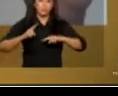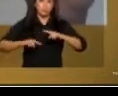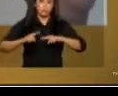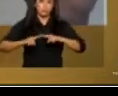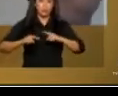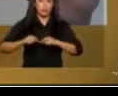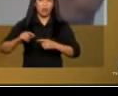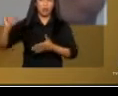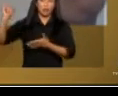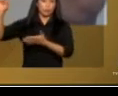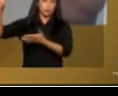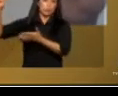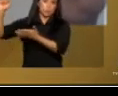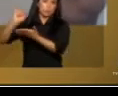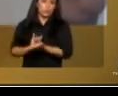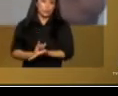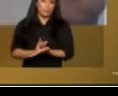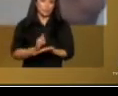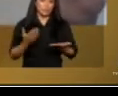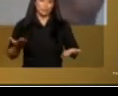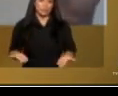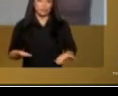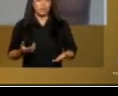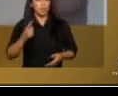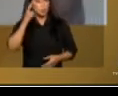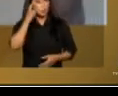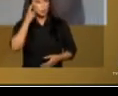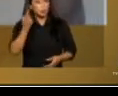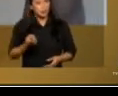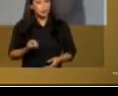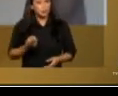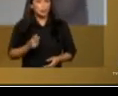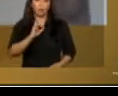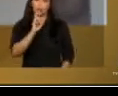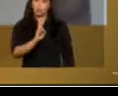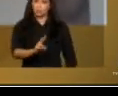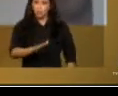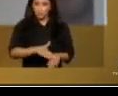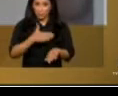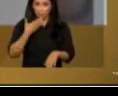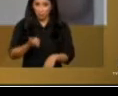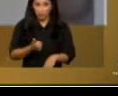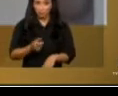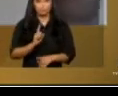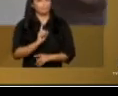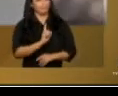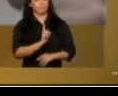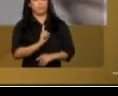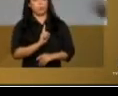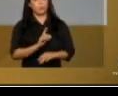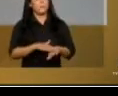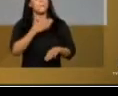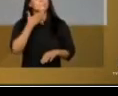importados. Essa não me parece a melhor solução. A meu ver, a melhor solução seria a construção